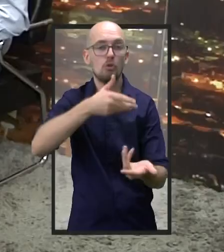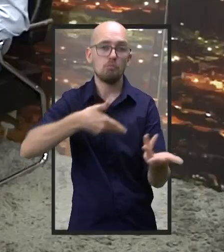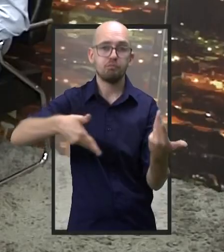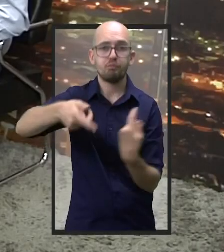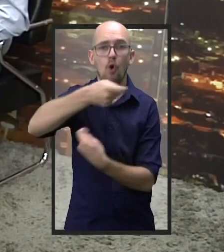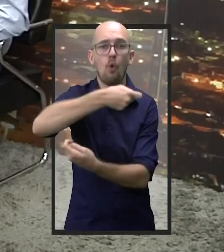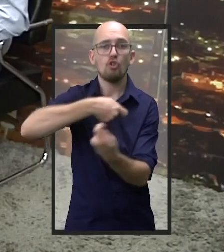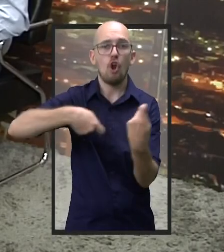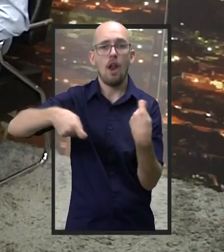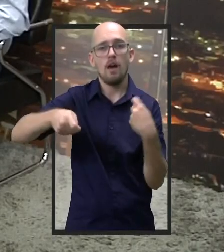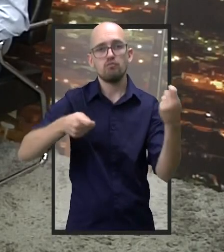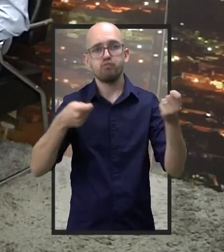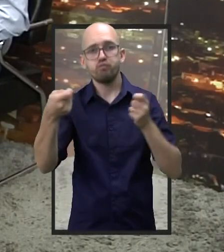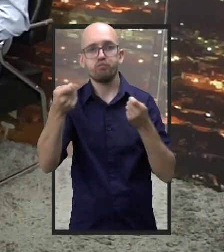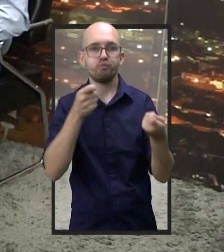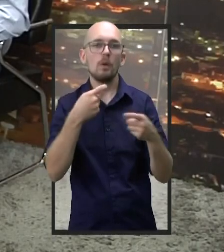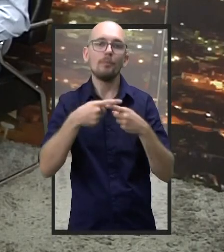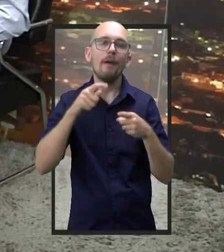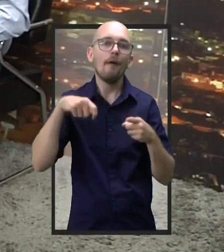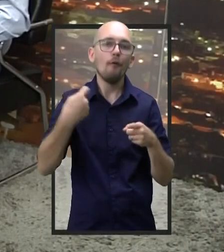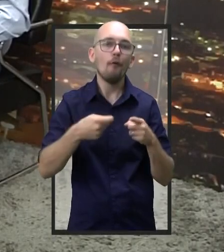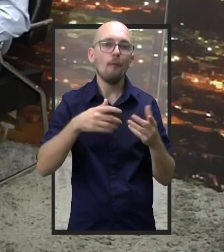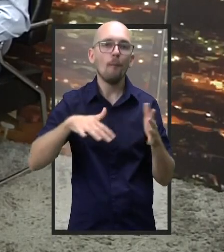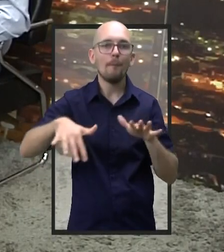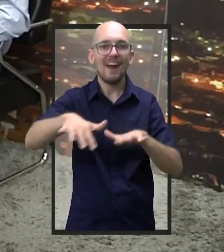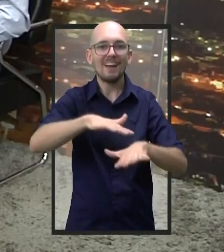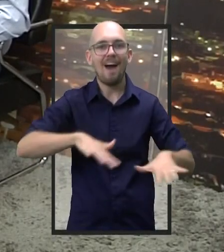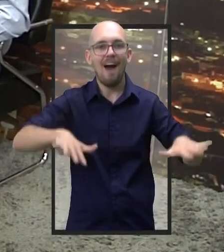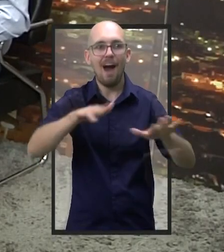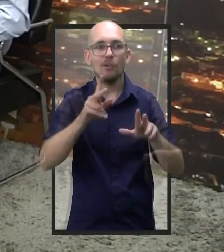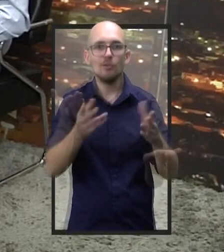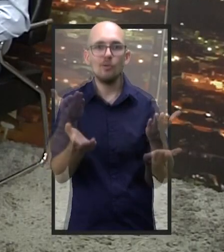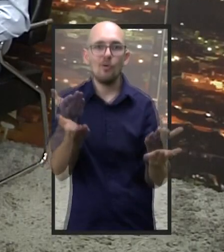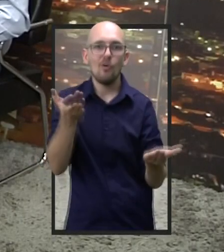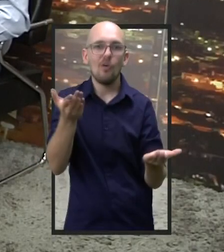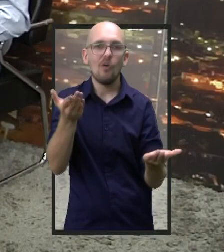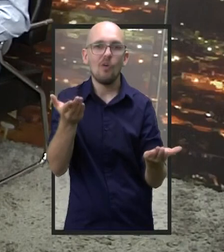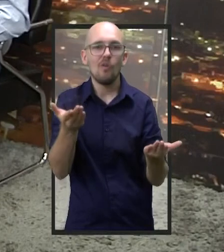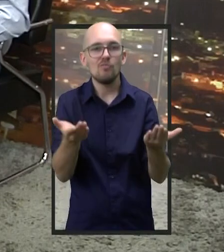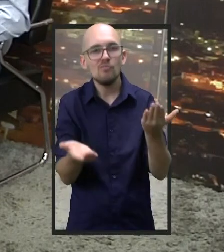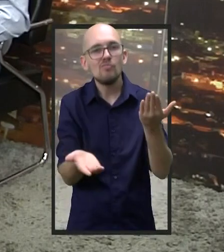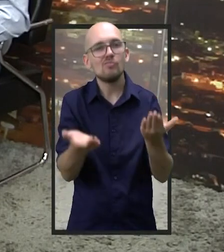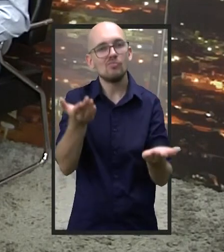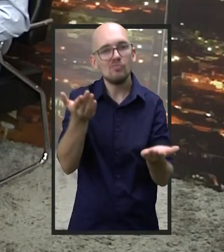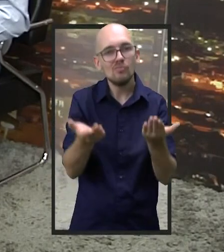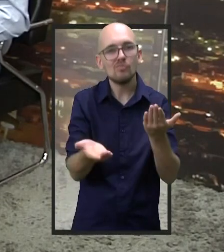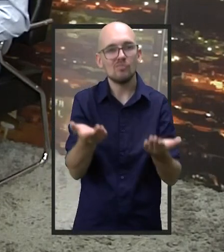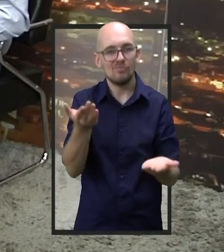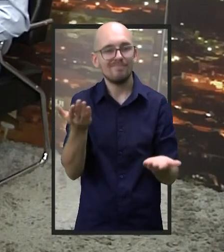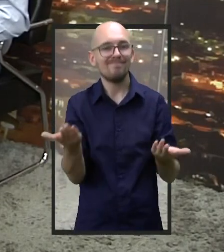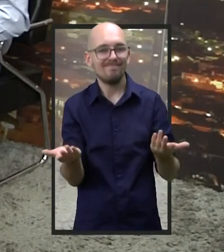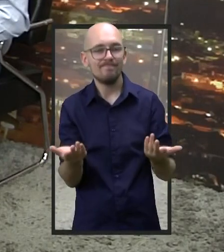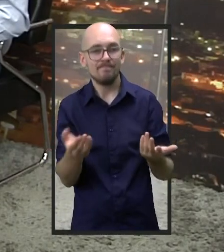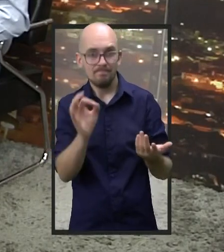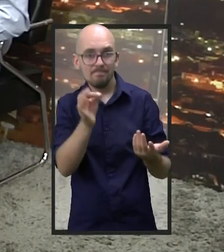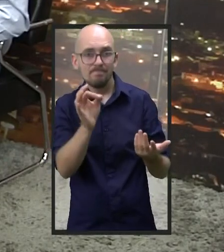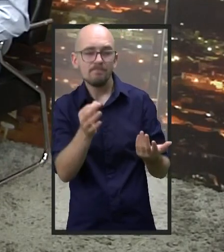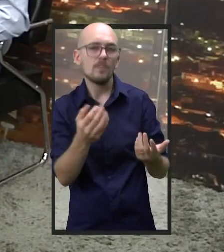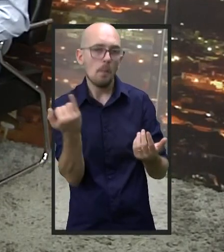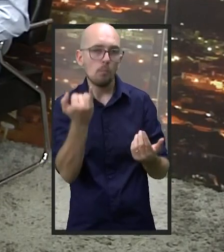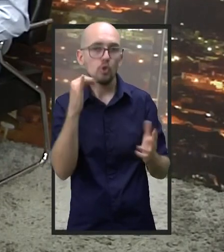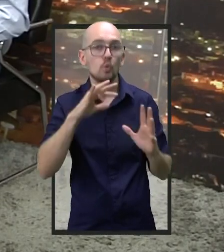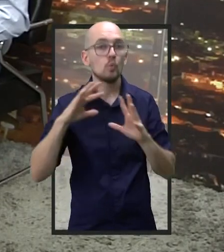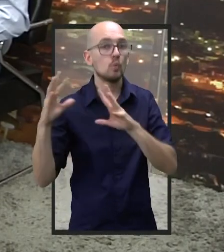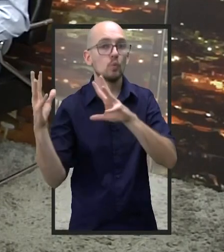preços, que é uma forma que o mercado realmente se ajusta contexto global, não é mesmo, Eduardo? Então é importante que todos